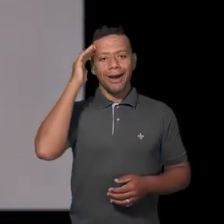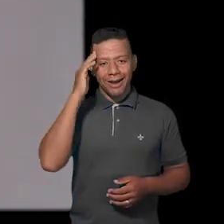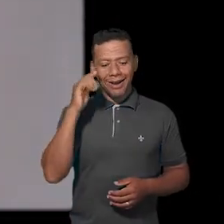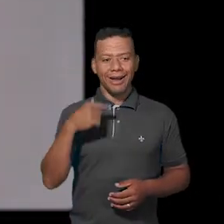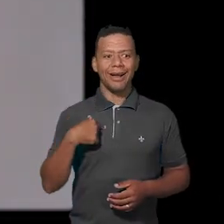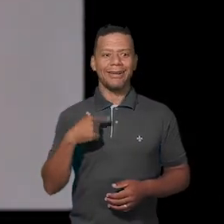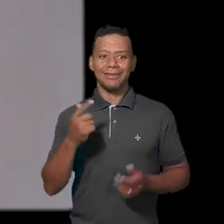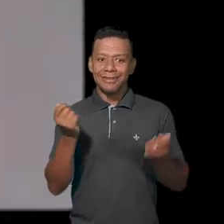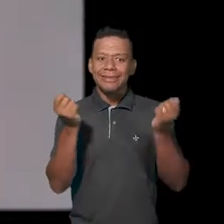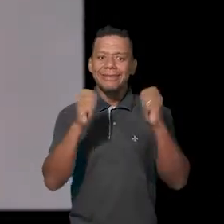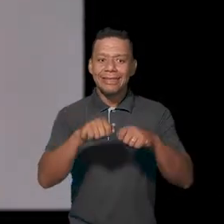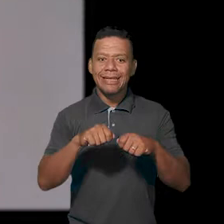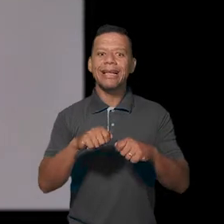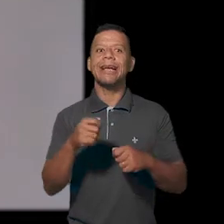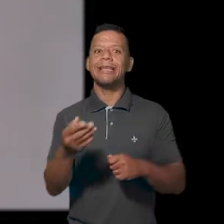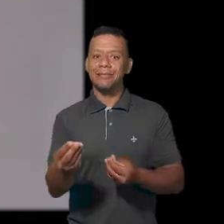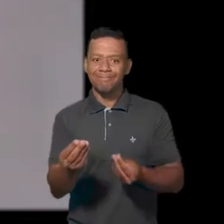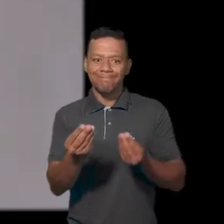gente ganhar dinheiro